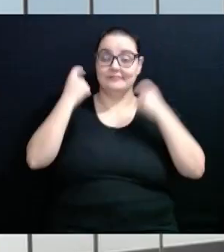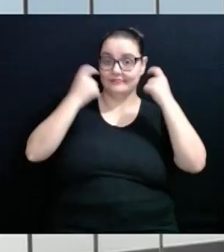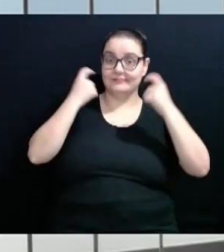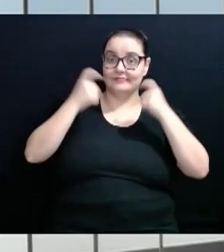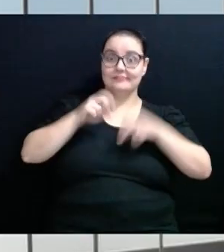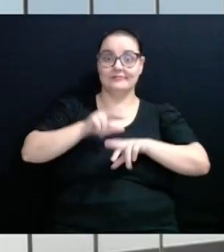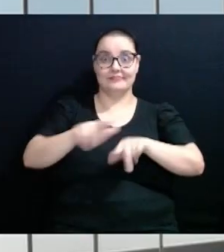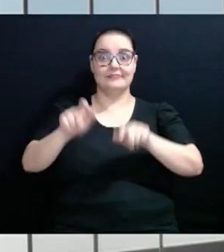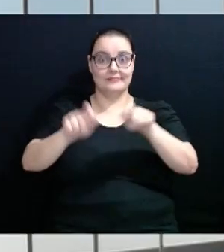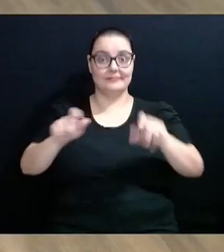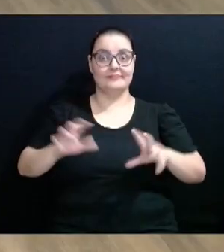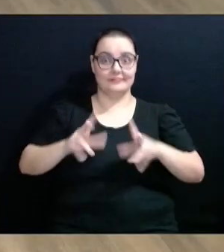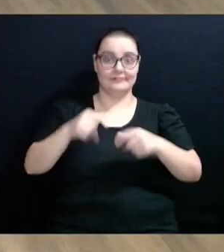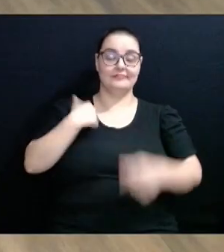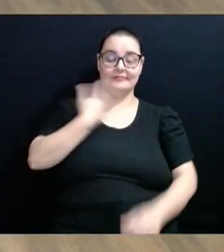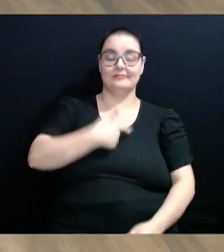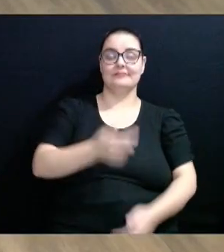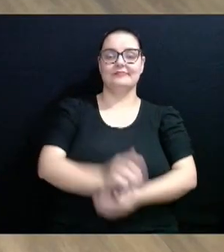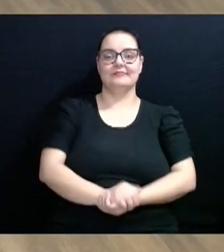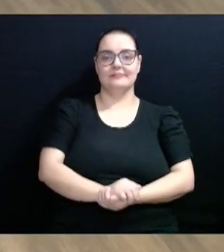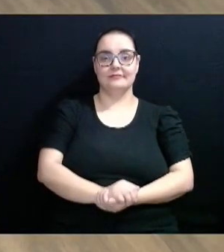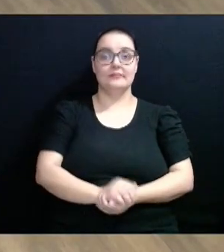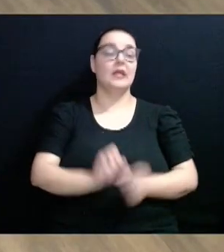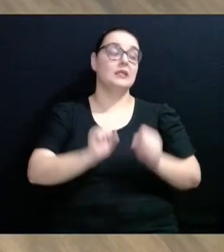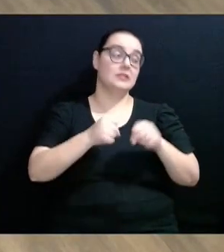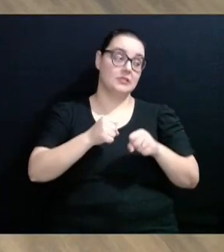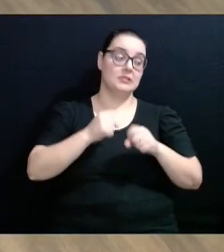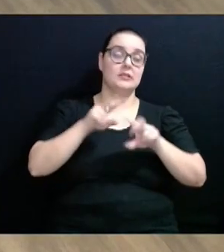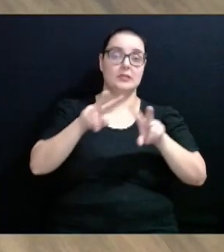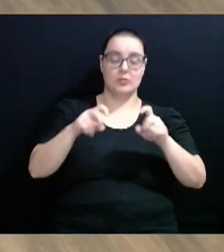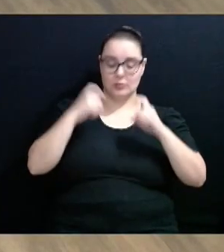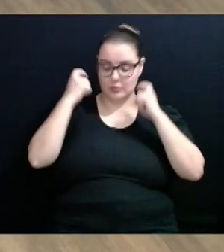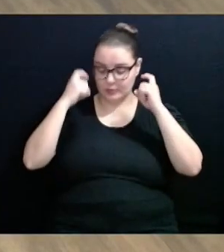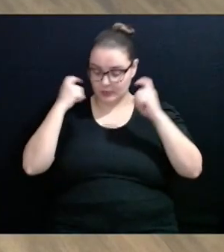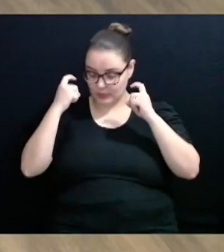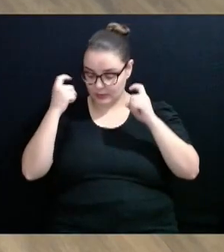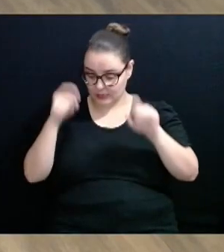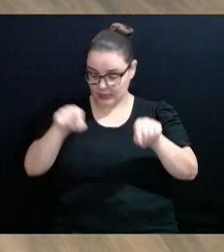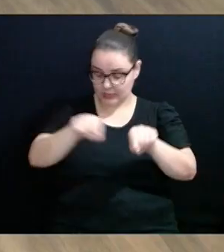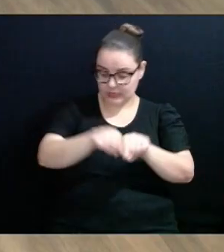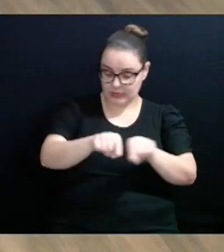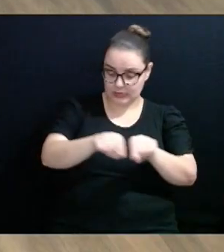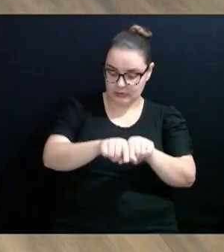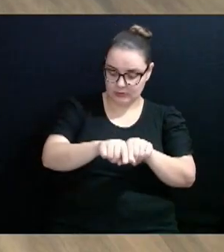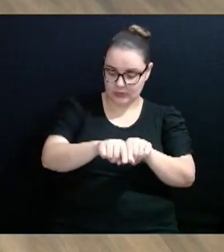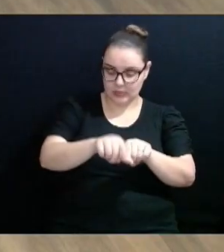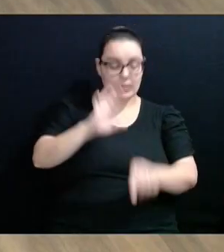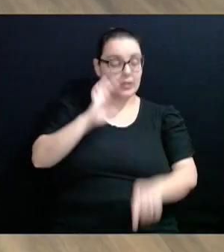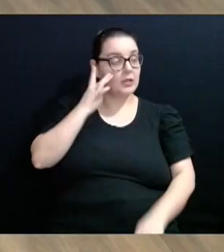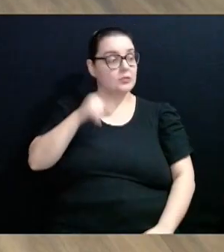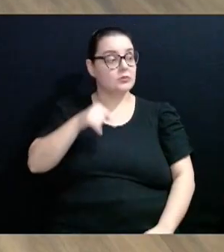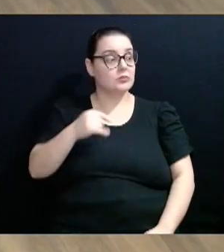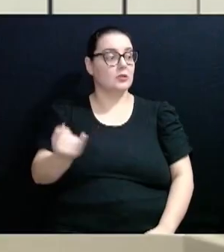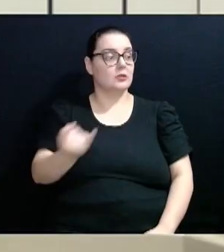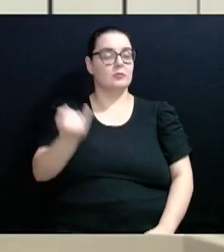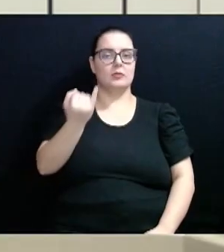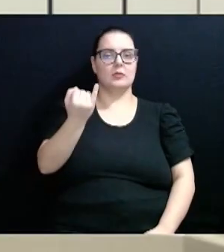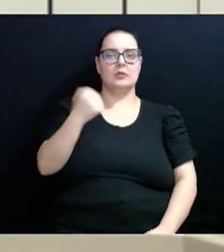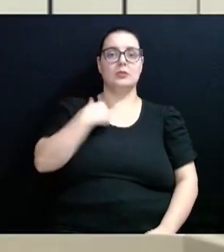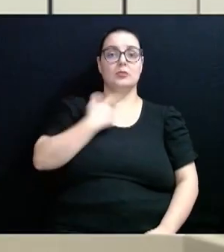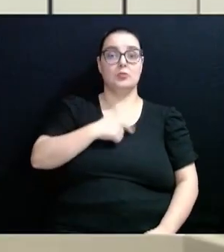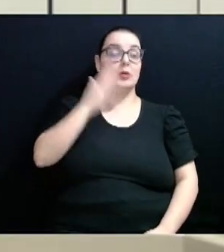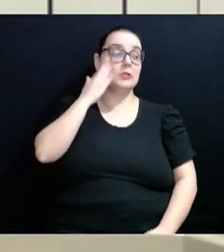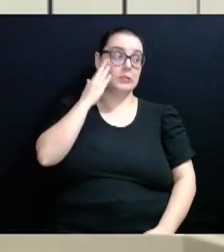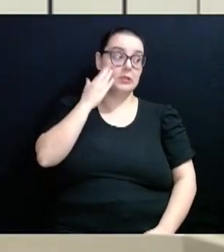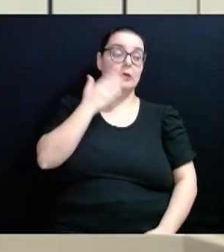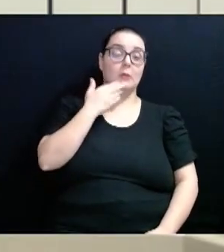nós, né? Exatamente. É um tema que preocupa, professor, e ao mesmo tempo eu acho que é necessário até a gente entender melhor o que é